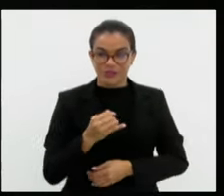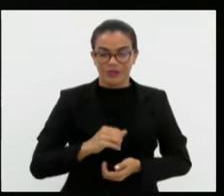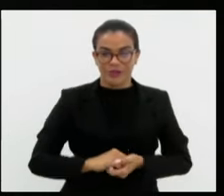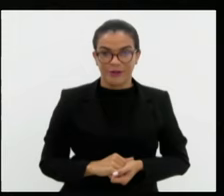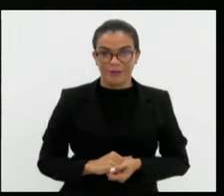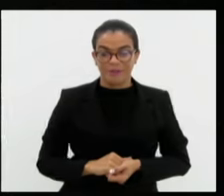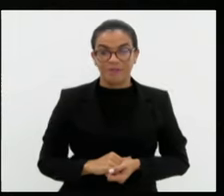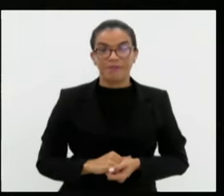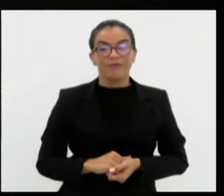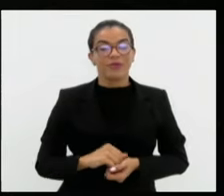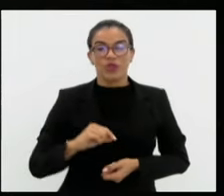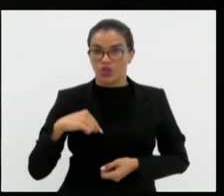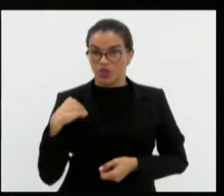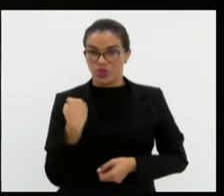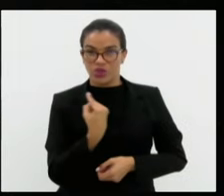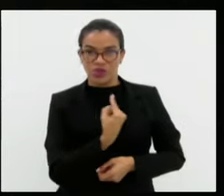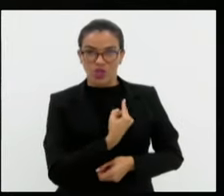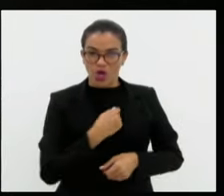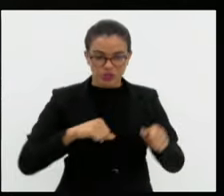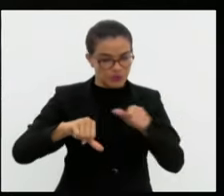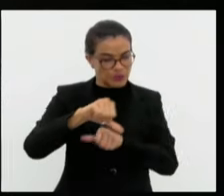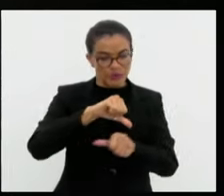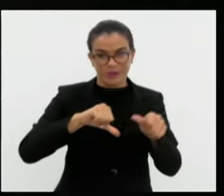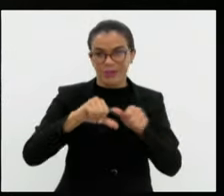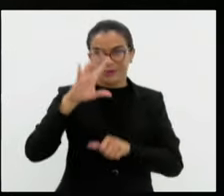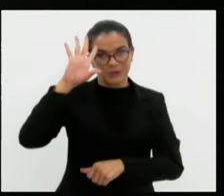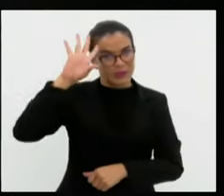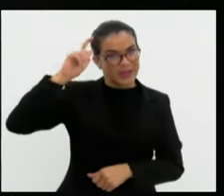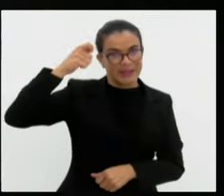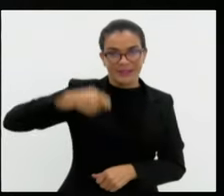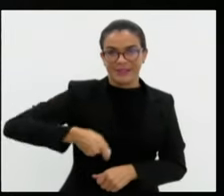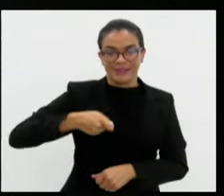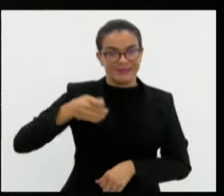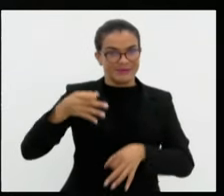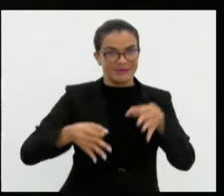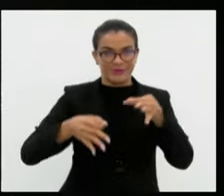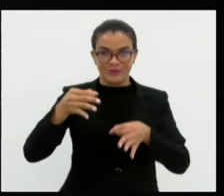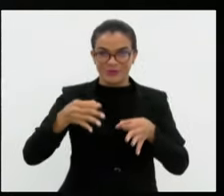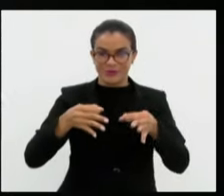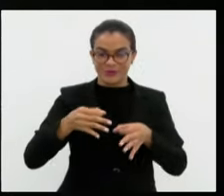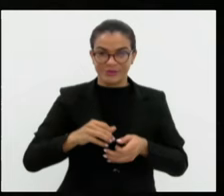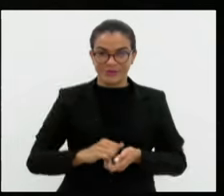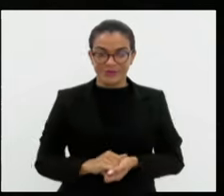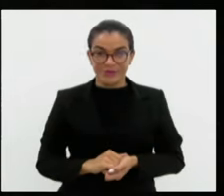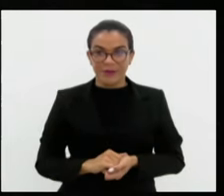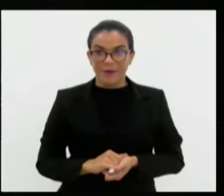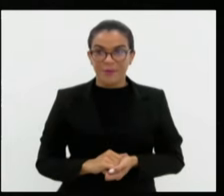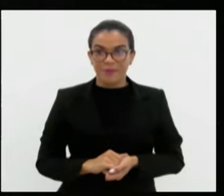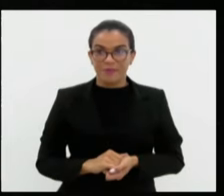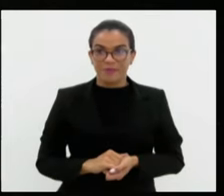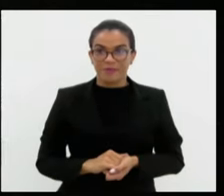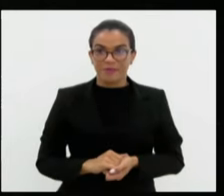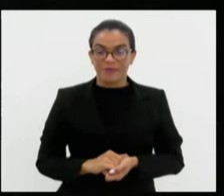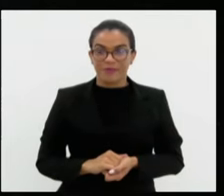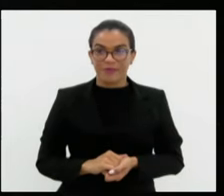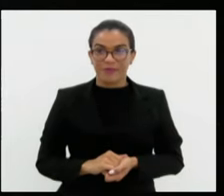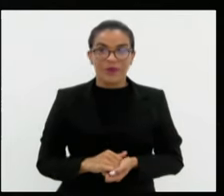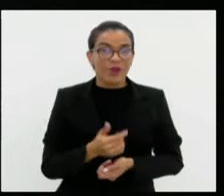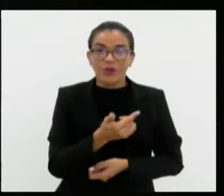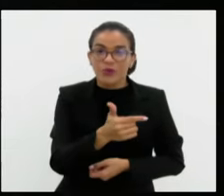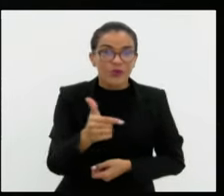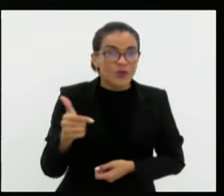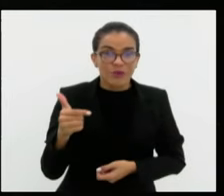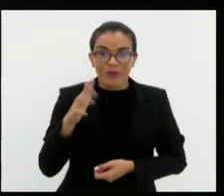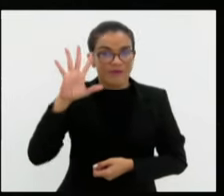A gente não reforma uma decisão do juízo que não aconteceu.